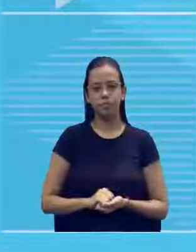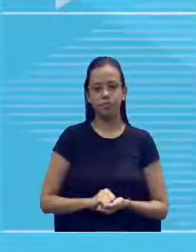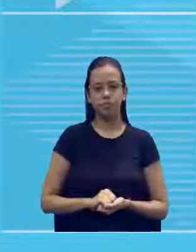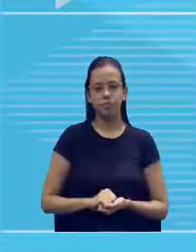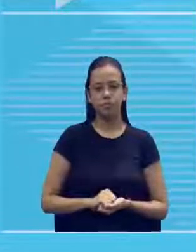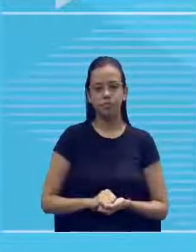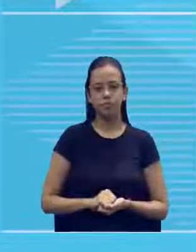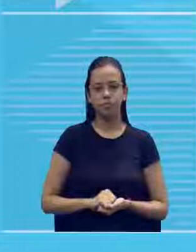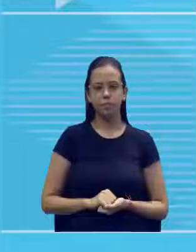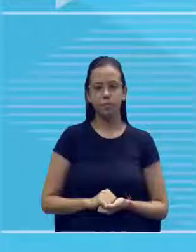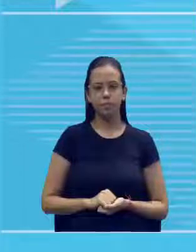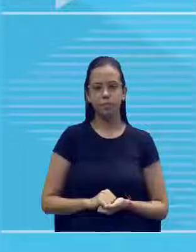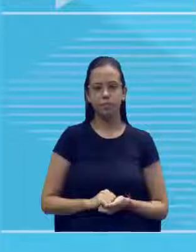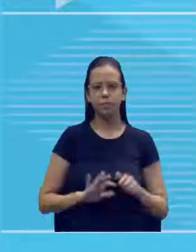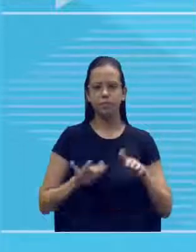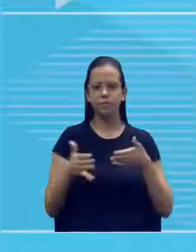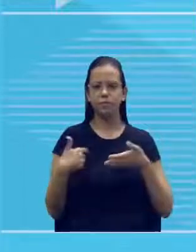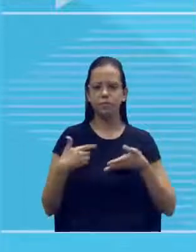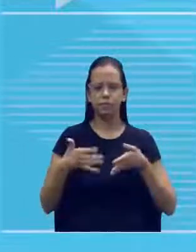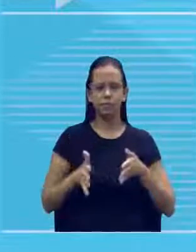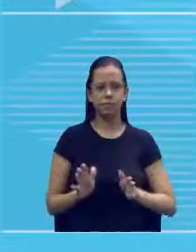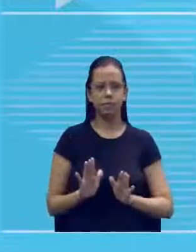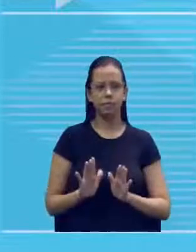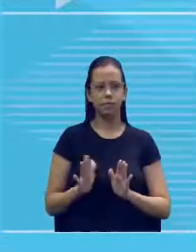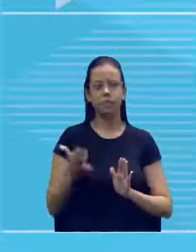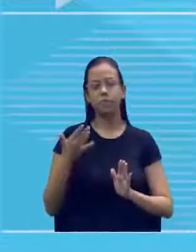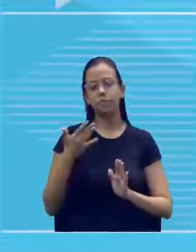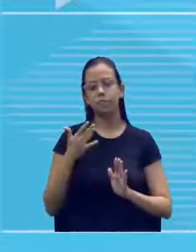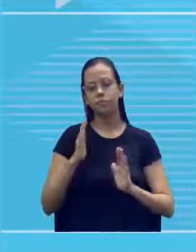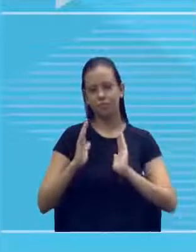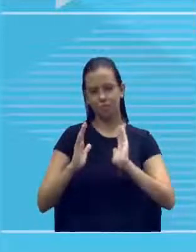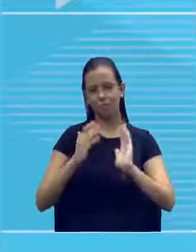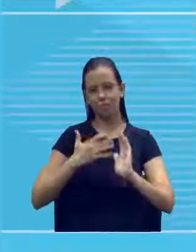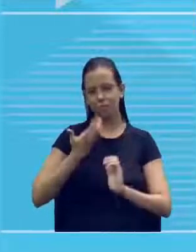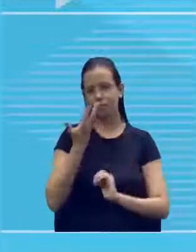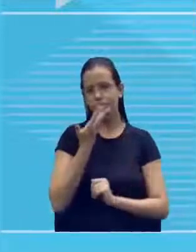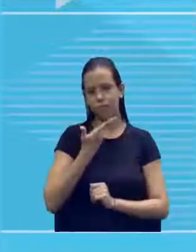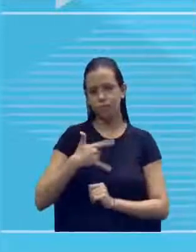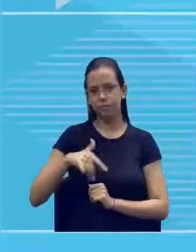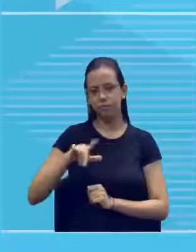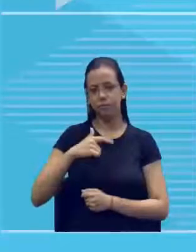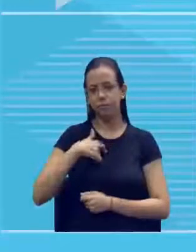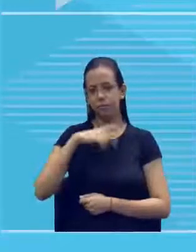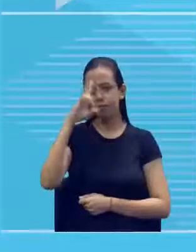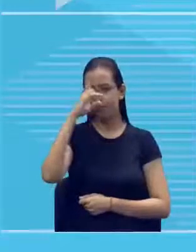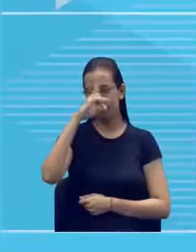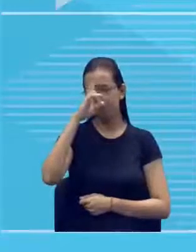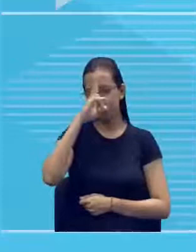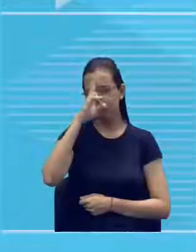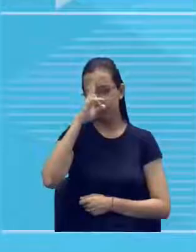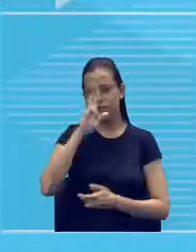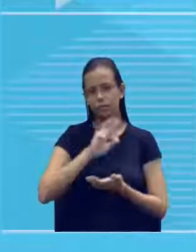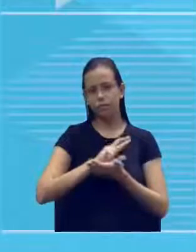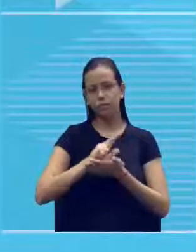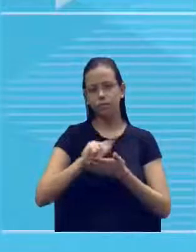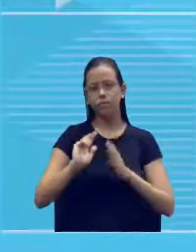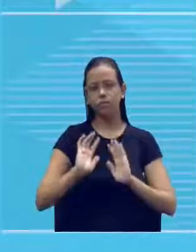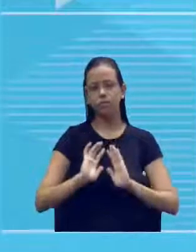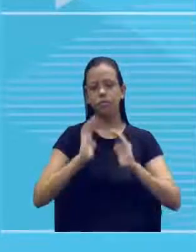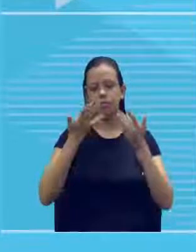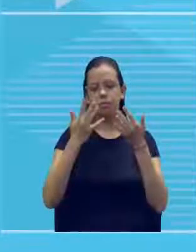Quando eu nasci, né? Quando eu nasci na minha infância, eu lembro de muitas festas, né?